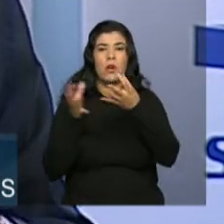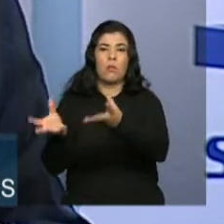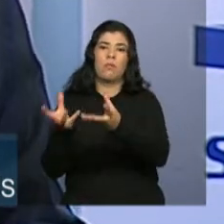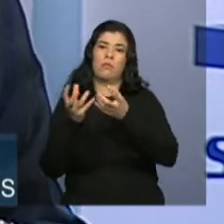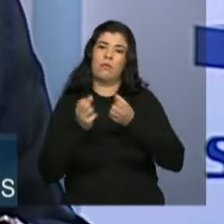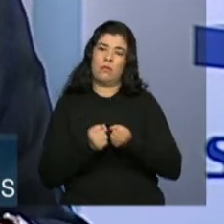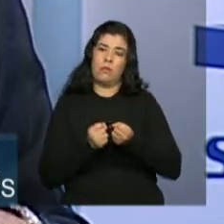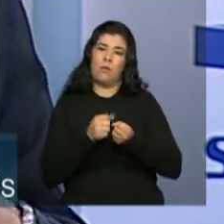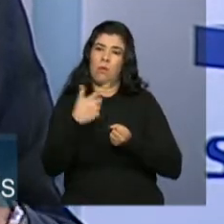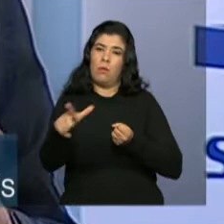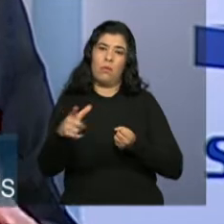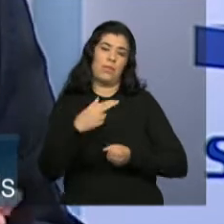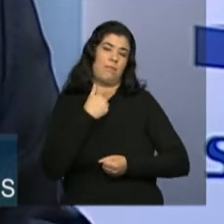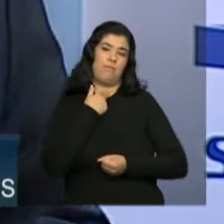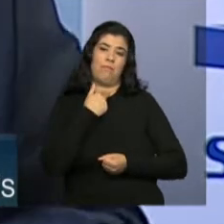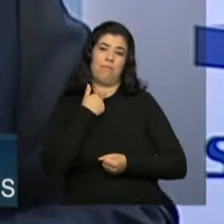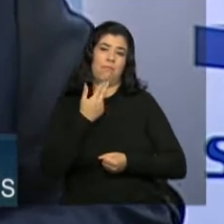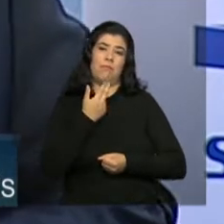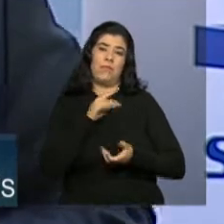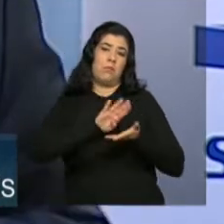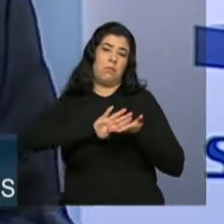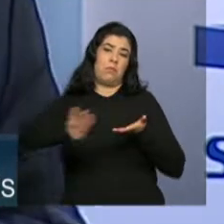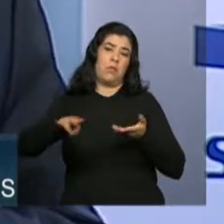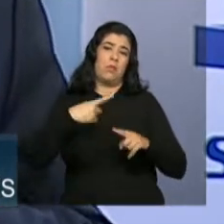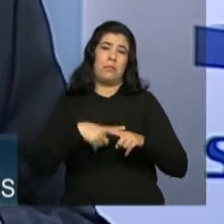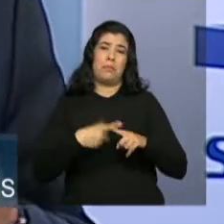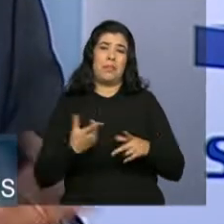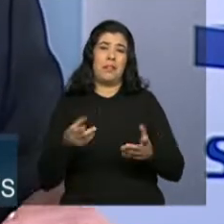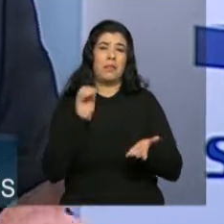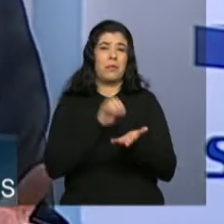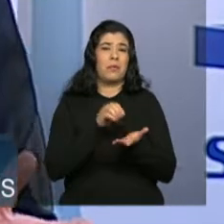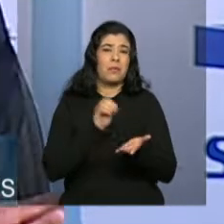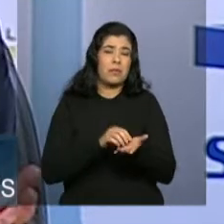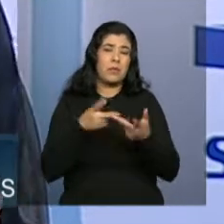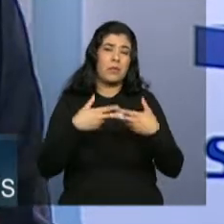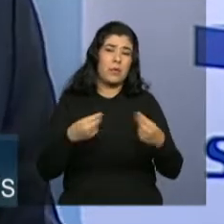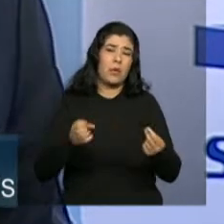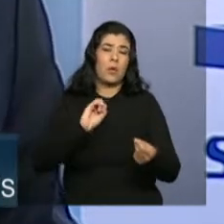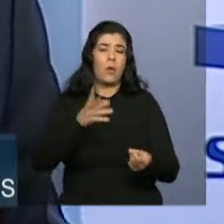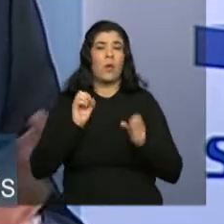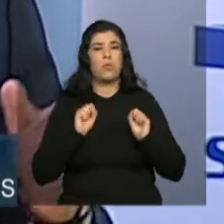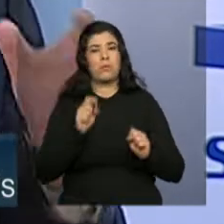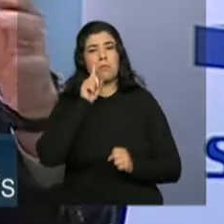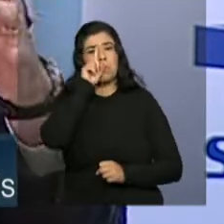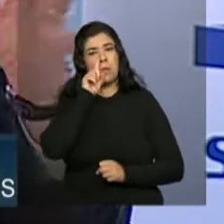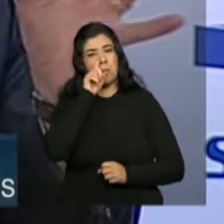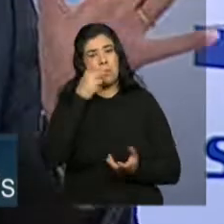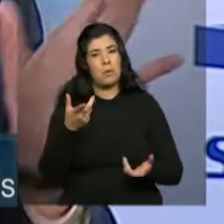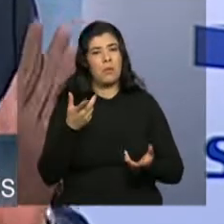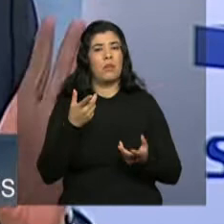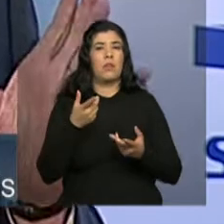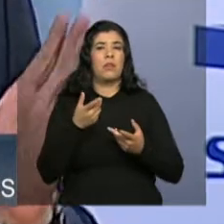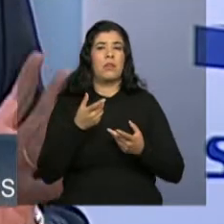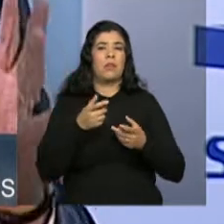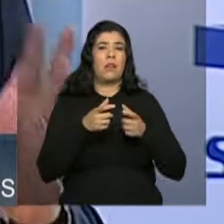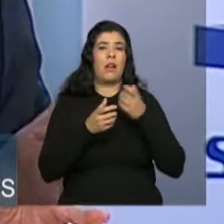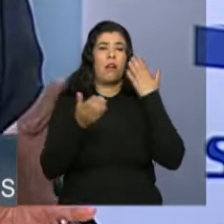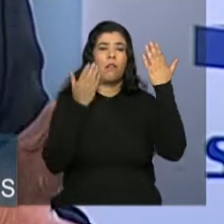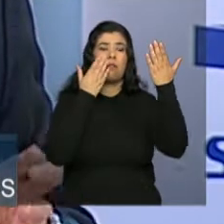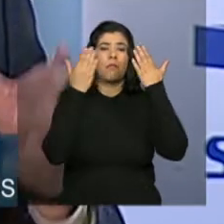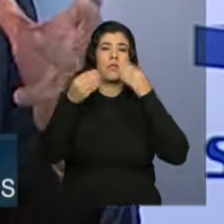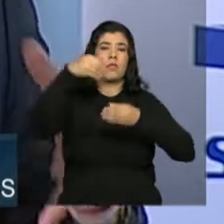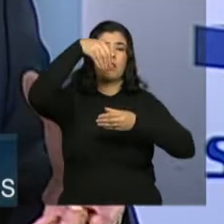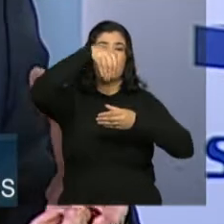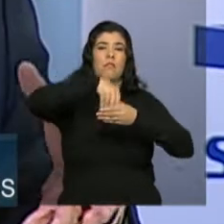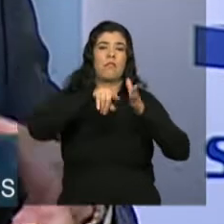acolhidas né porque ficou considerou que ela não tinham vamos ver fim consistência ou poderiam trazer algum prejuízo para alguma das dimensões que a gente olha